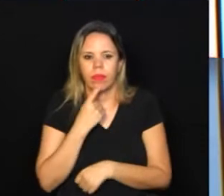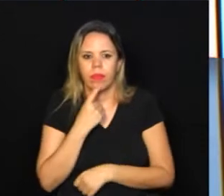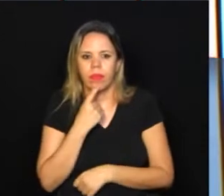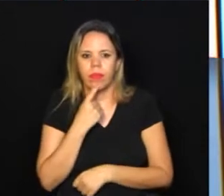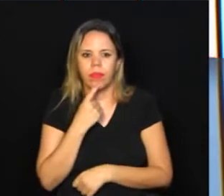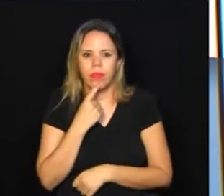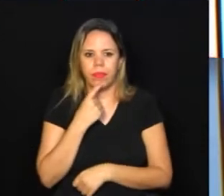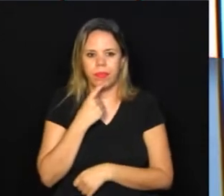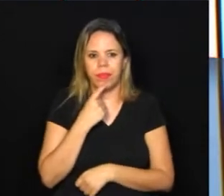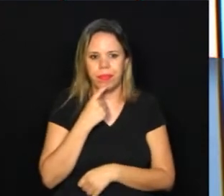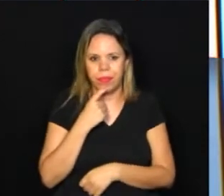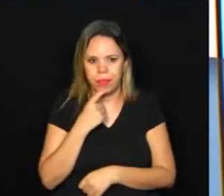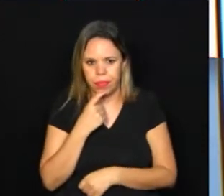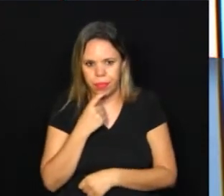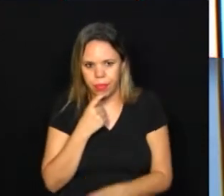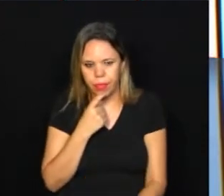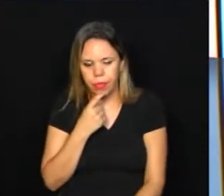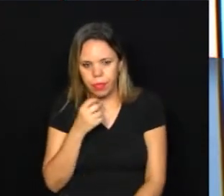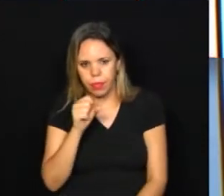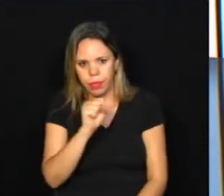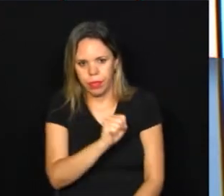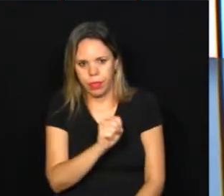Campinas, são eles